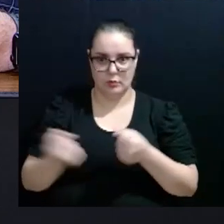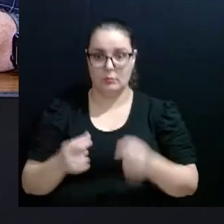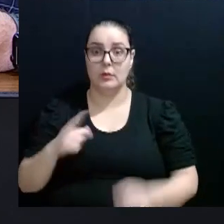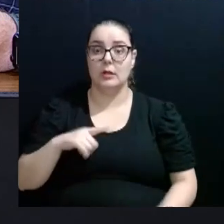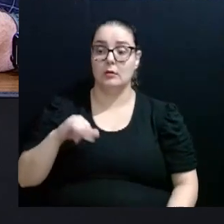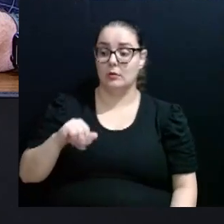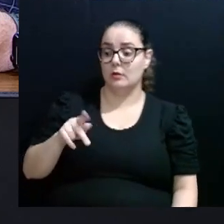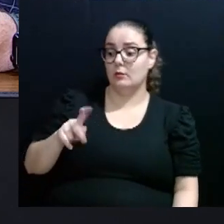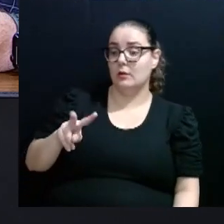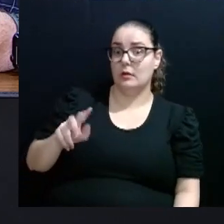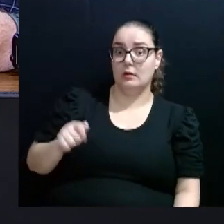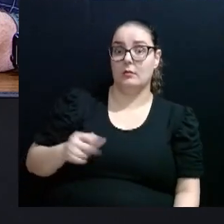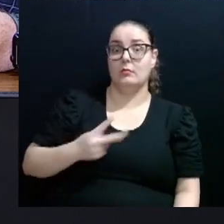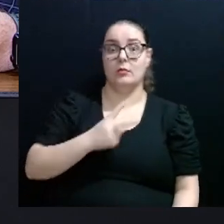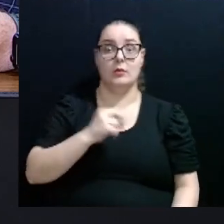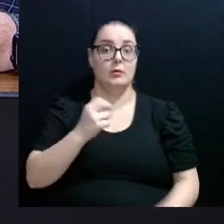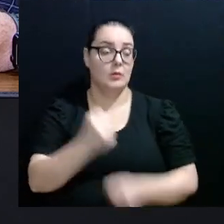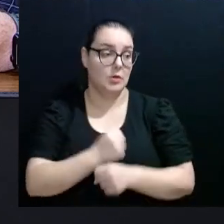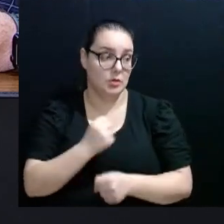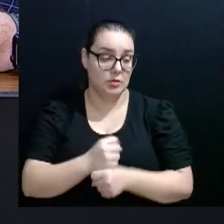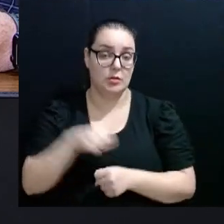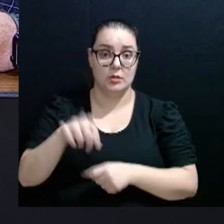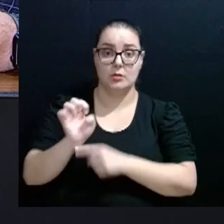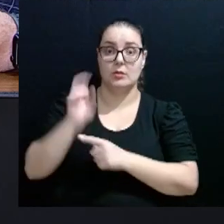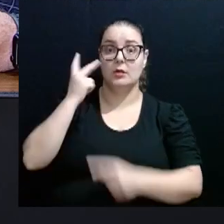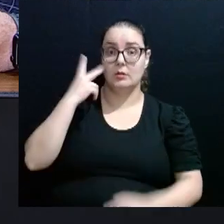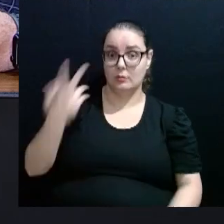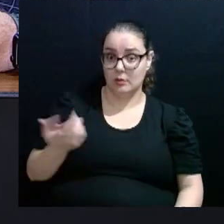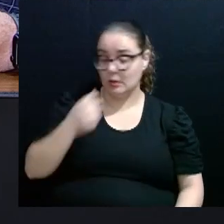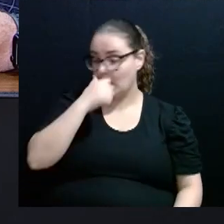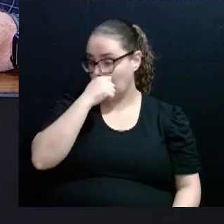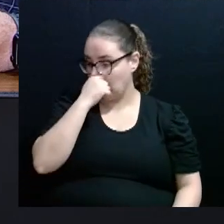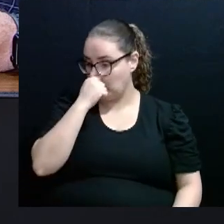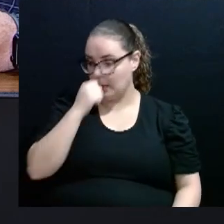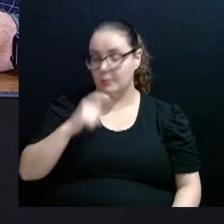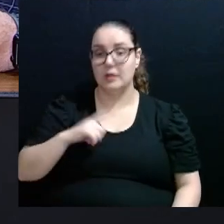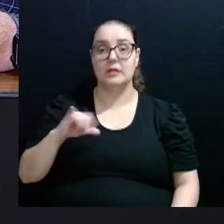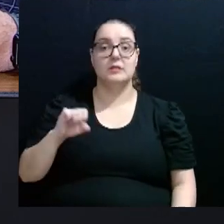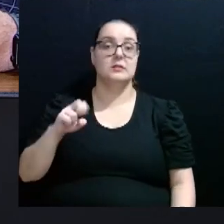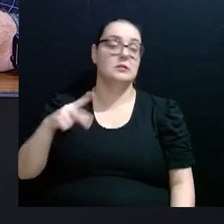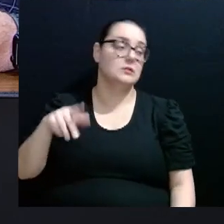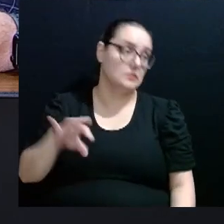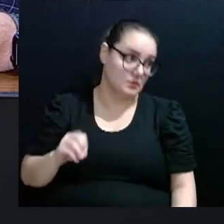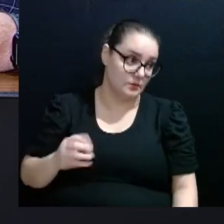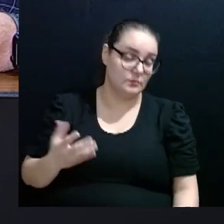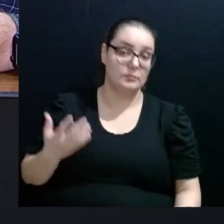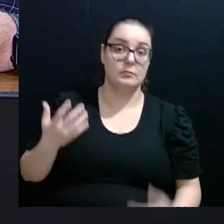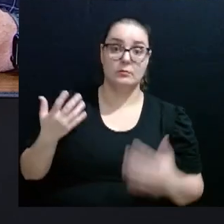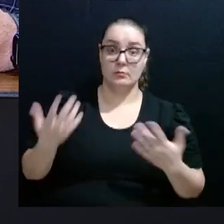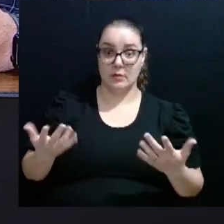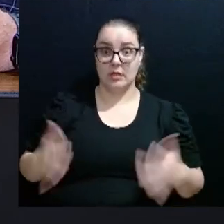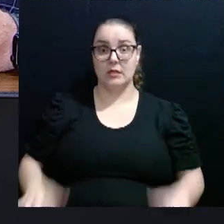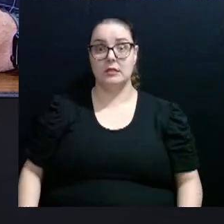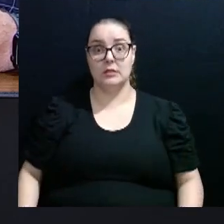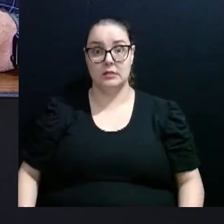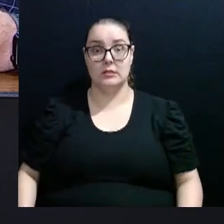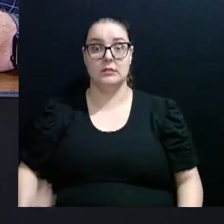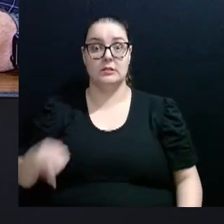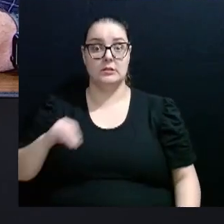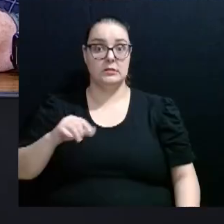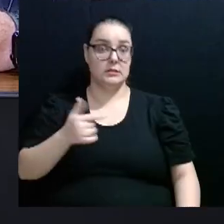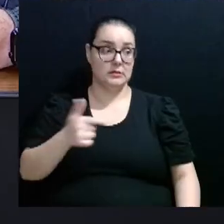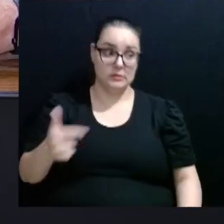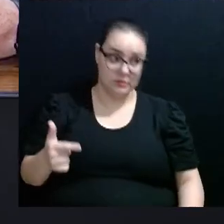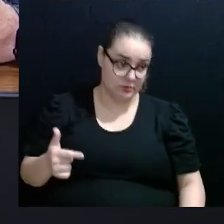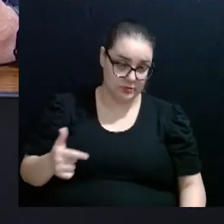20 anos, né, no estado de São Paulo, para que você tenha isenção dele. Porém, se você está inadimplente, além do